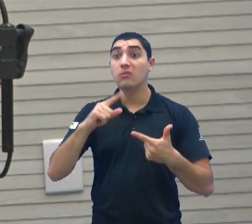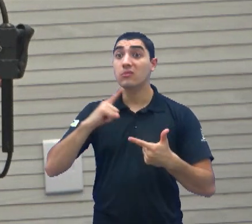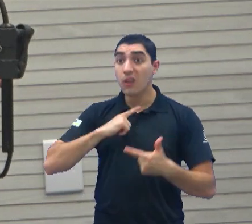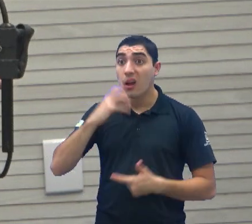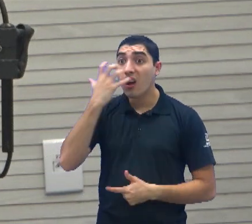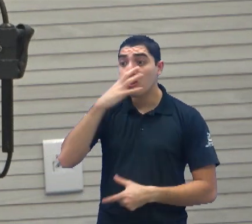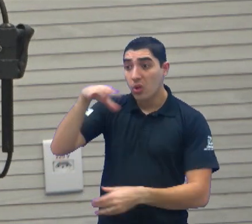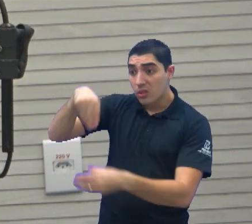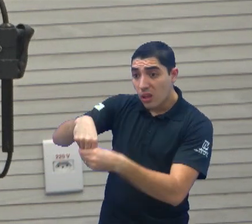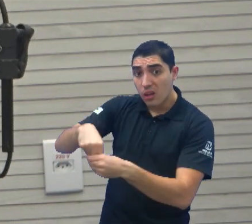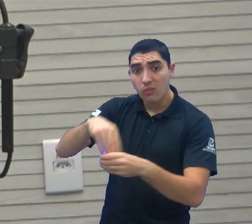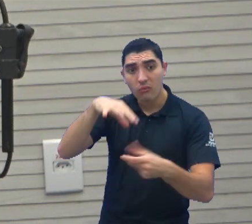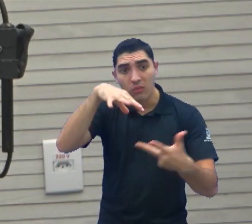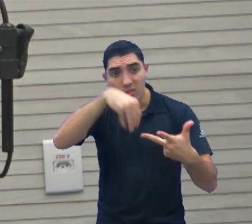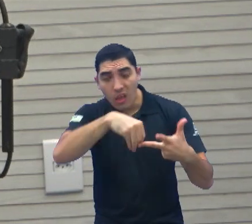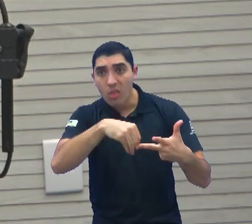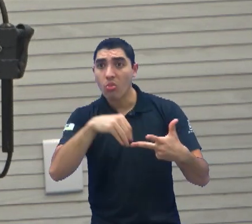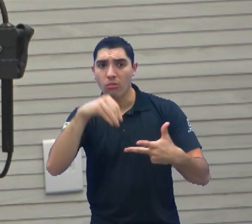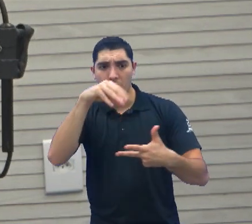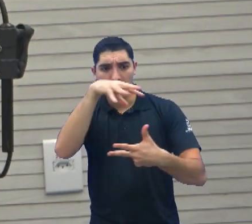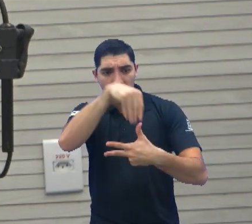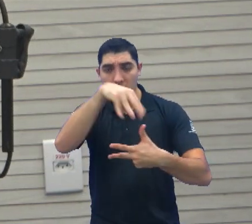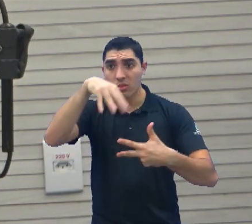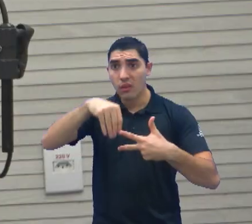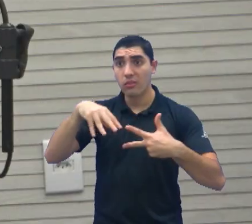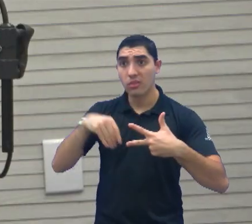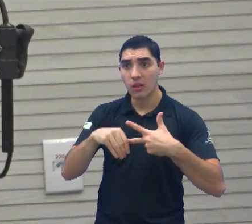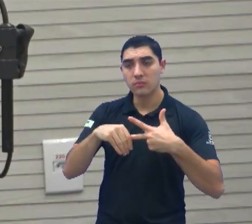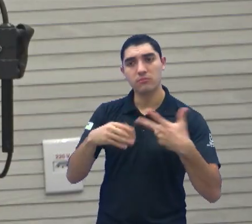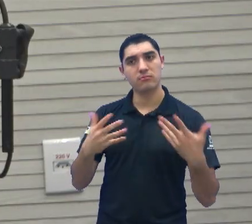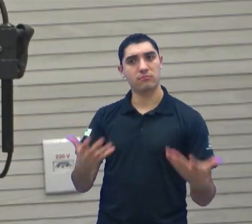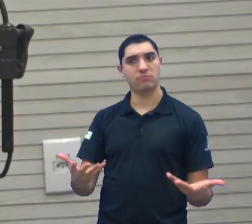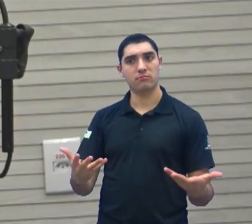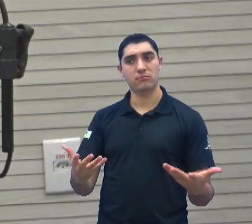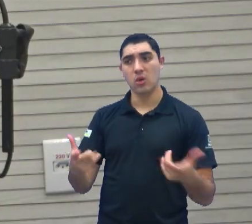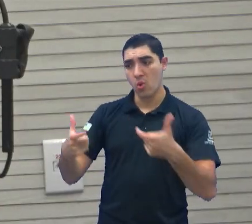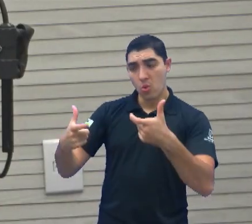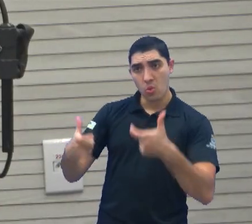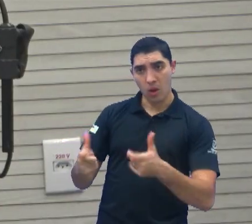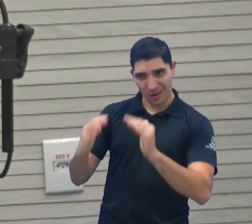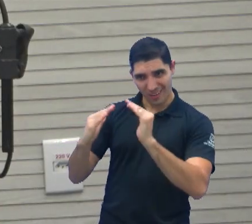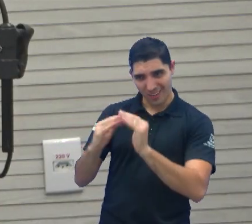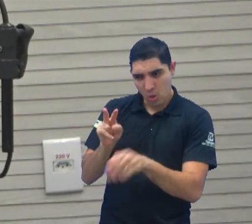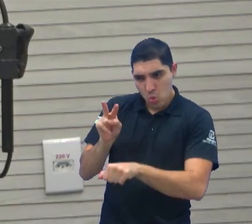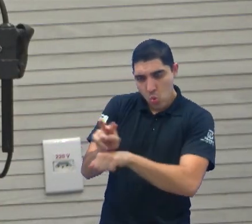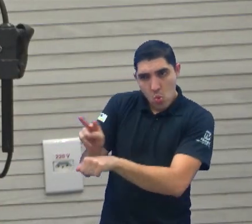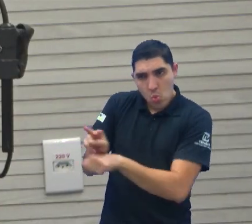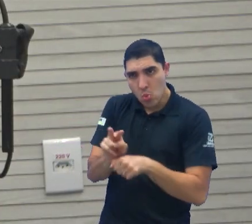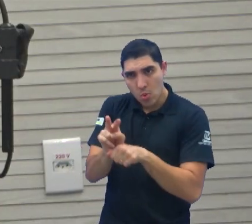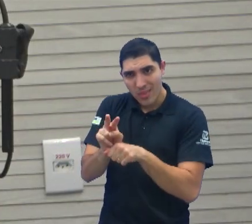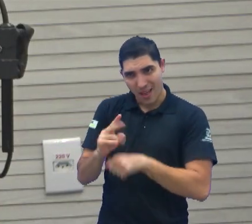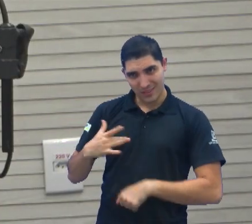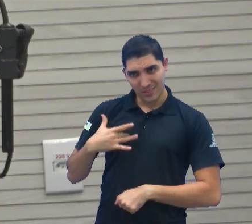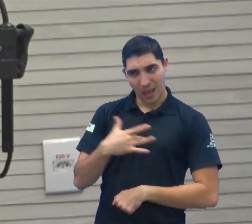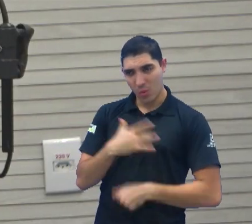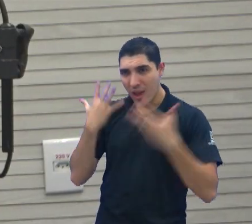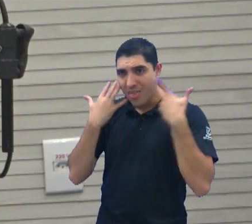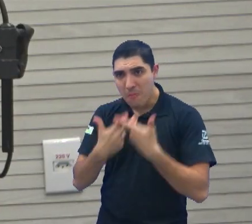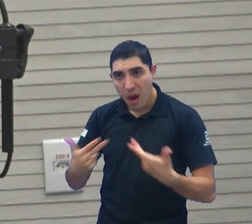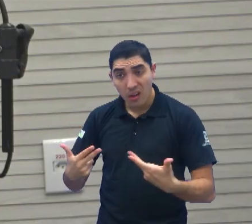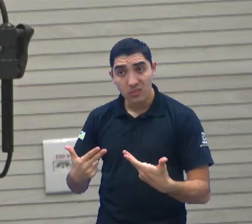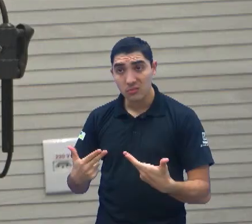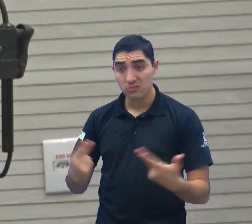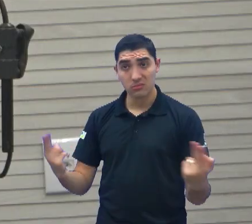fato e de conhecimento da população que o zoonose já não cumpre mais o serviço final dele, que é cuidar da saúde dos animais na cidade. Então a